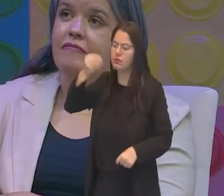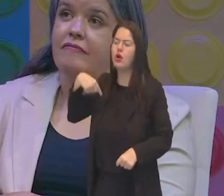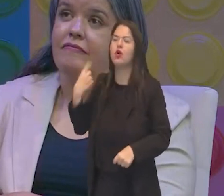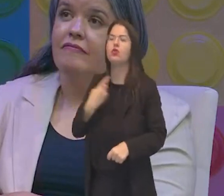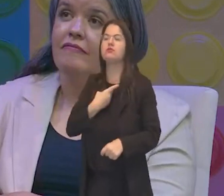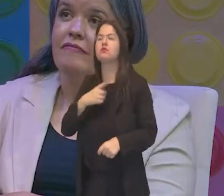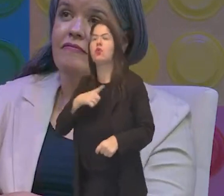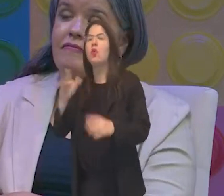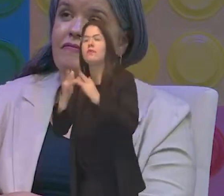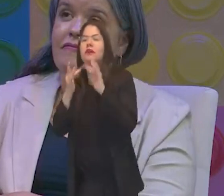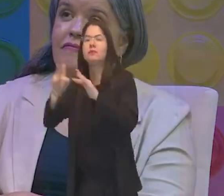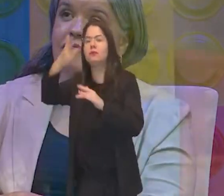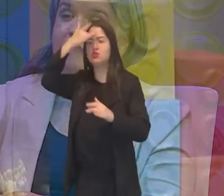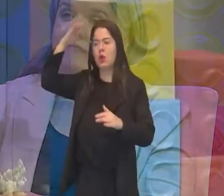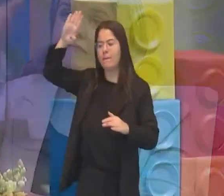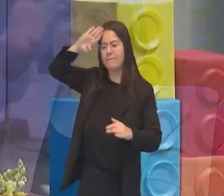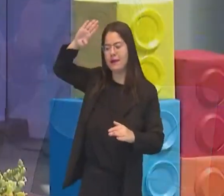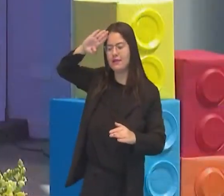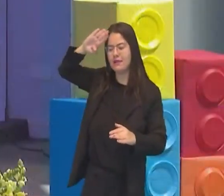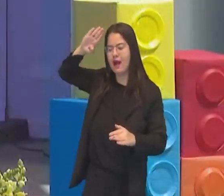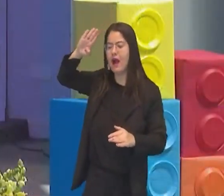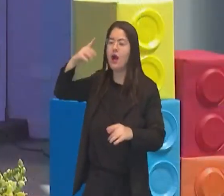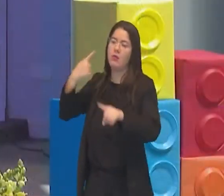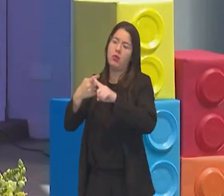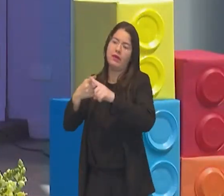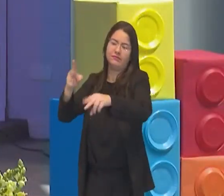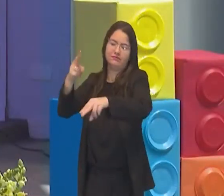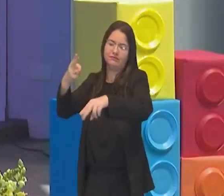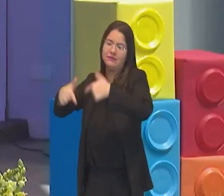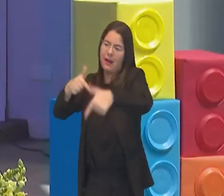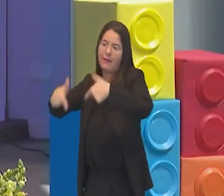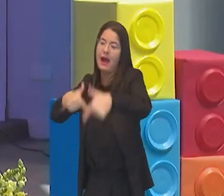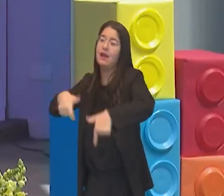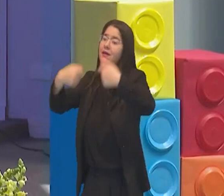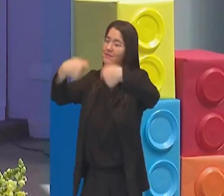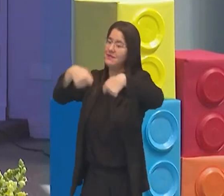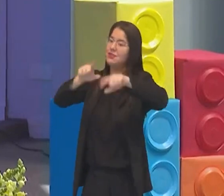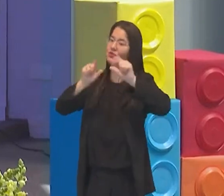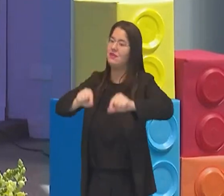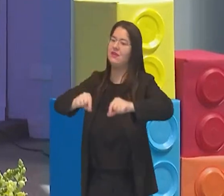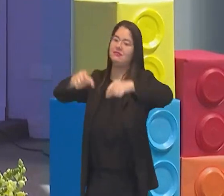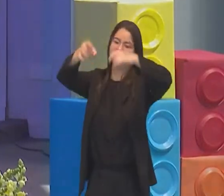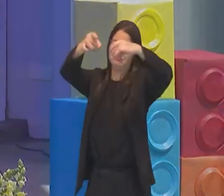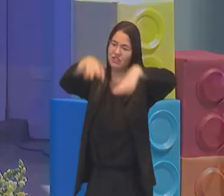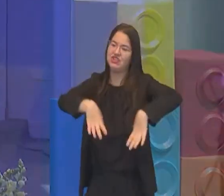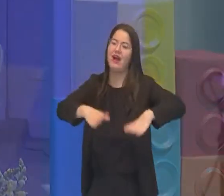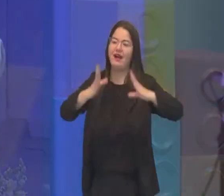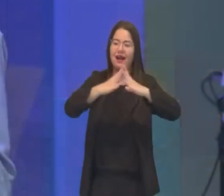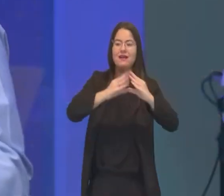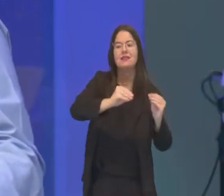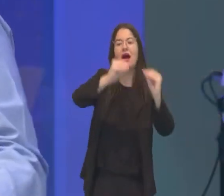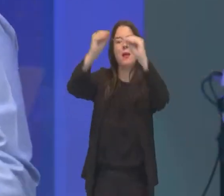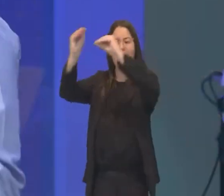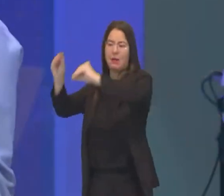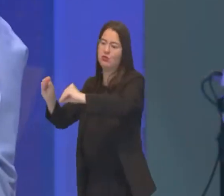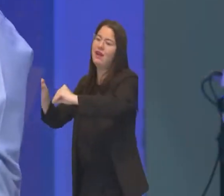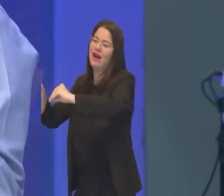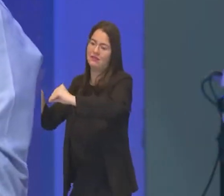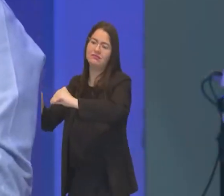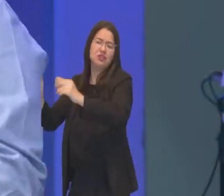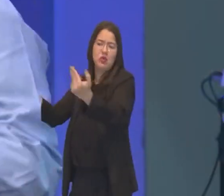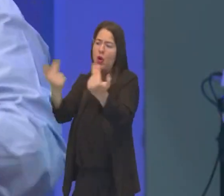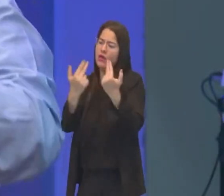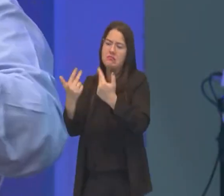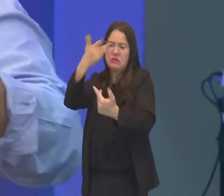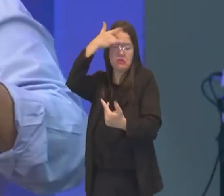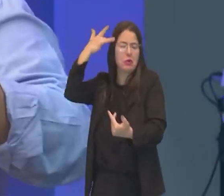aqui, que por motivo de trabalho, às vezes precisam passar uma temporada longe dos seus.